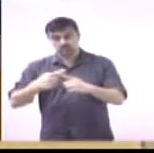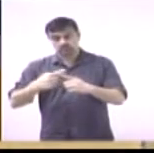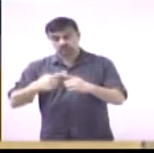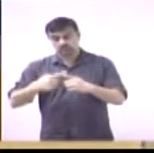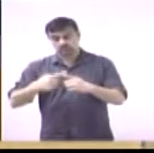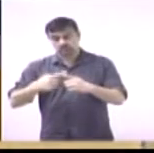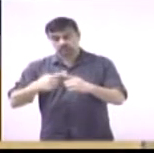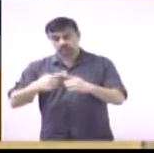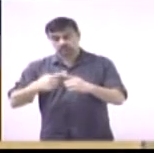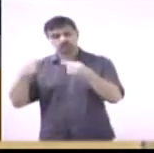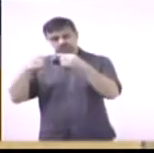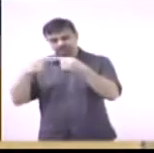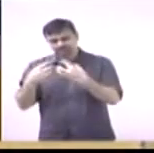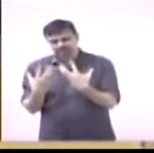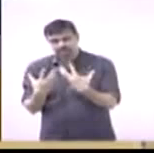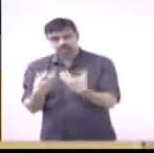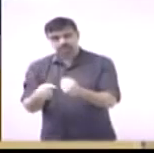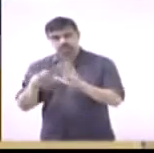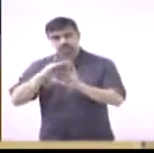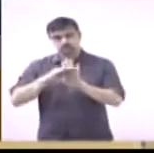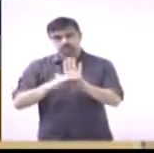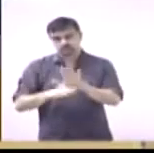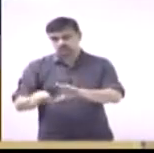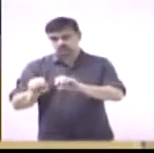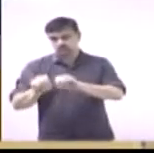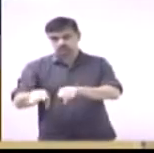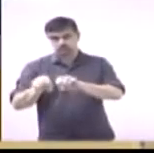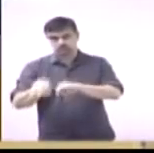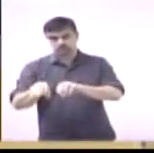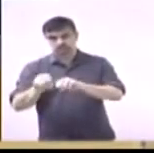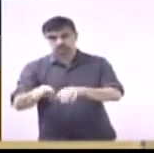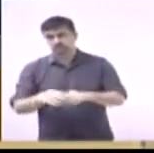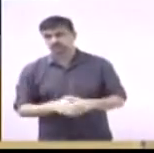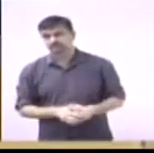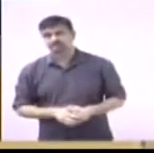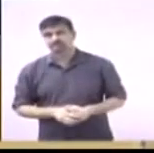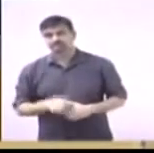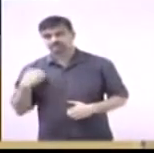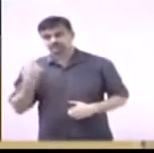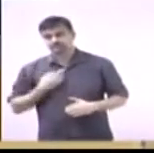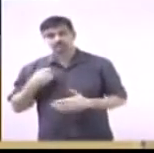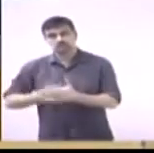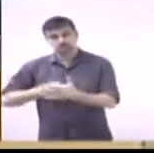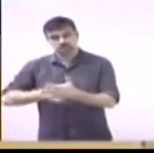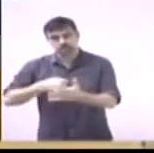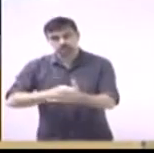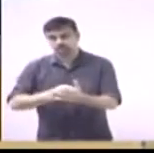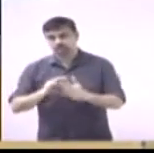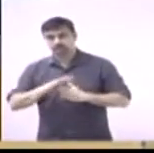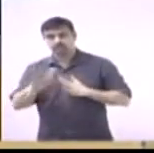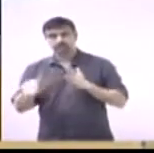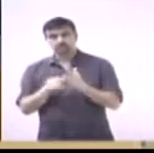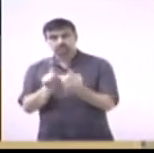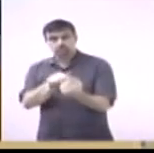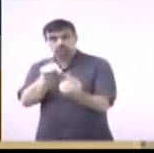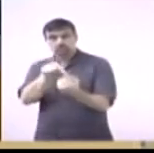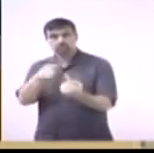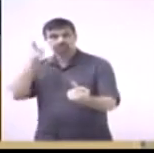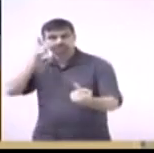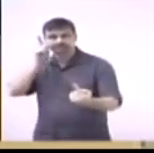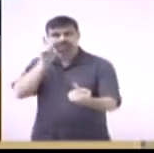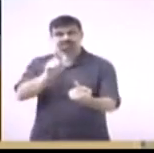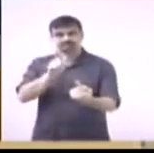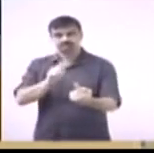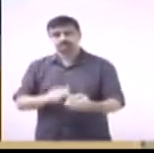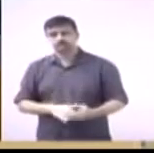meu voto sim para o Plano Municipal de Educação, e vamos lutar para que todas essas metas sejam